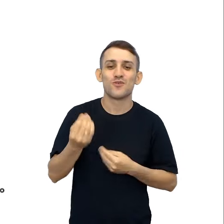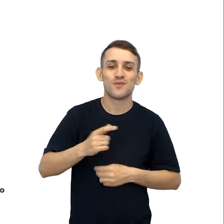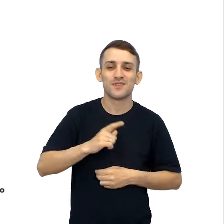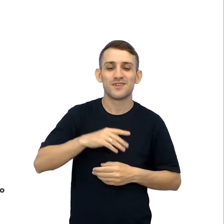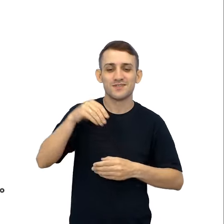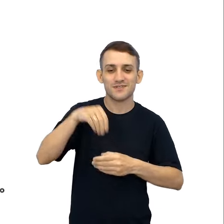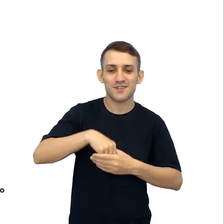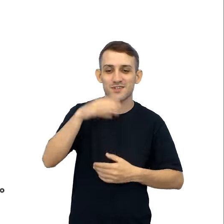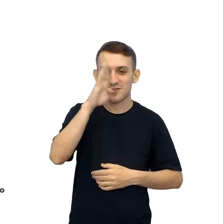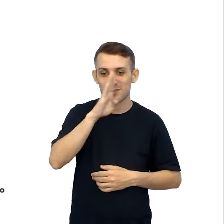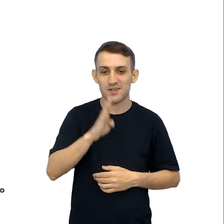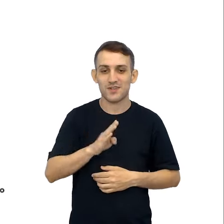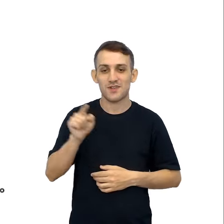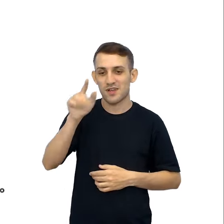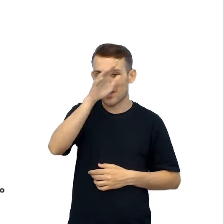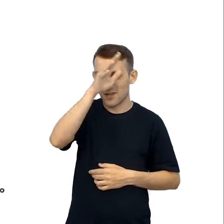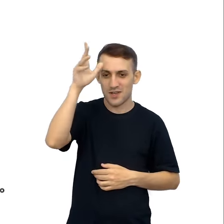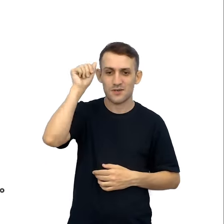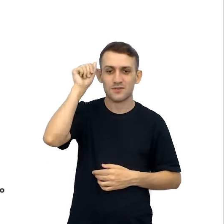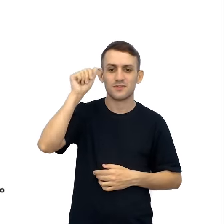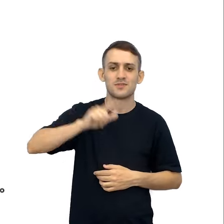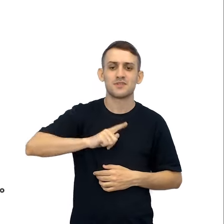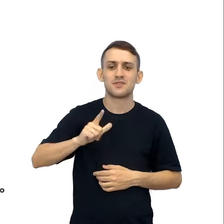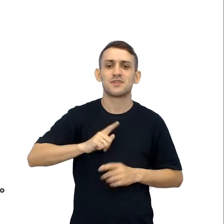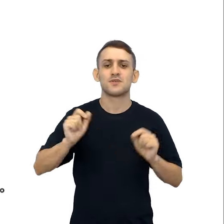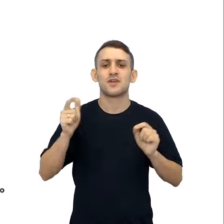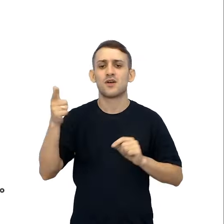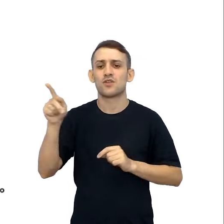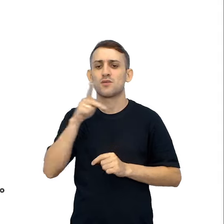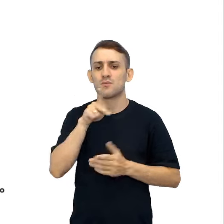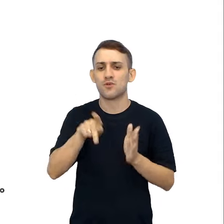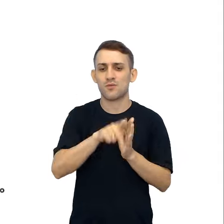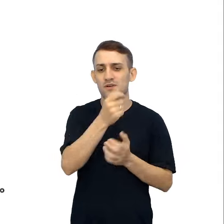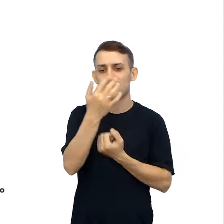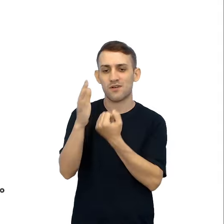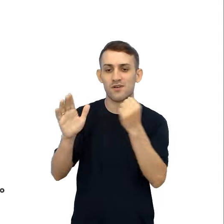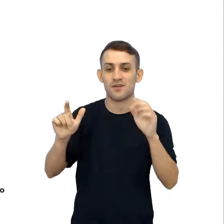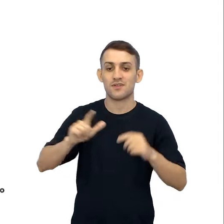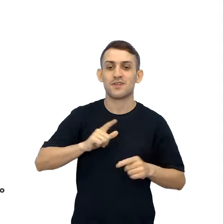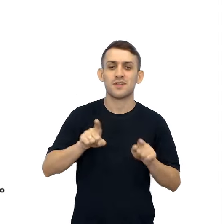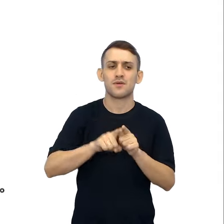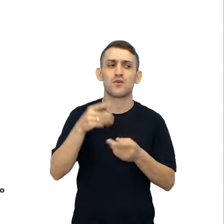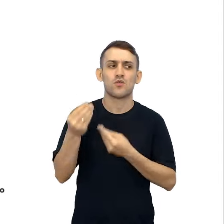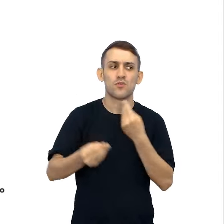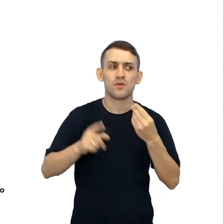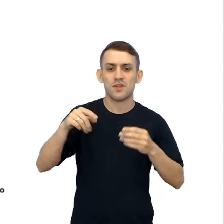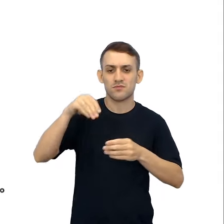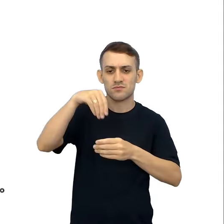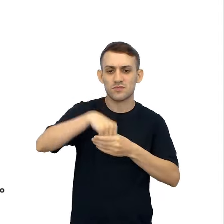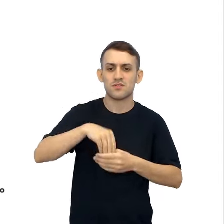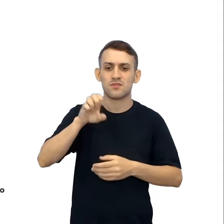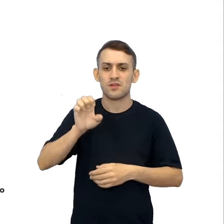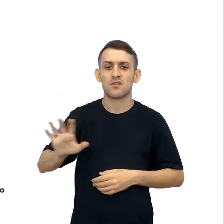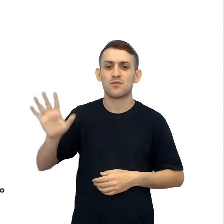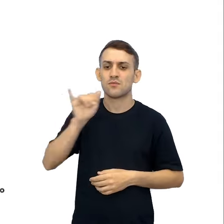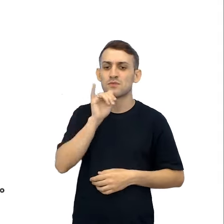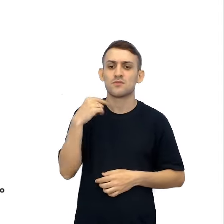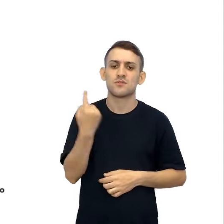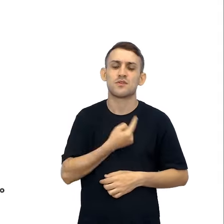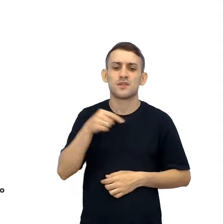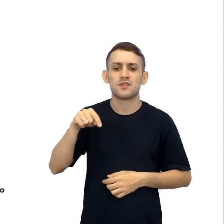território brasileiro, a Amazônia, o bioma da Amazônia, da Mata Atlântica, né, qual é a ocupação maior? Então, pelo gráfico a gente já